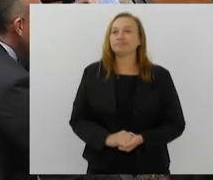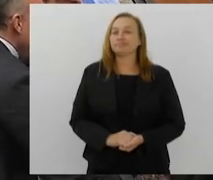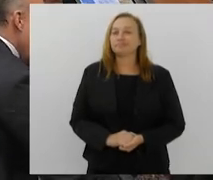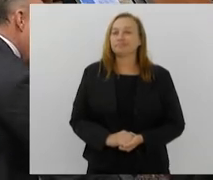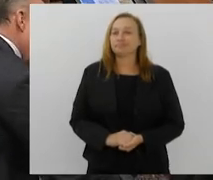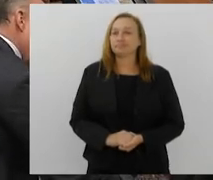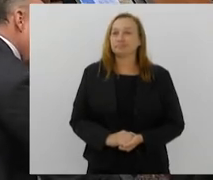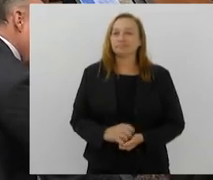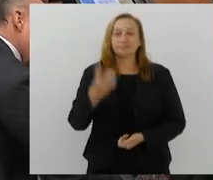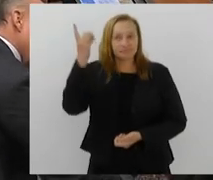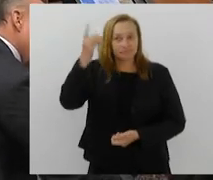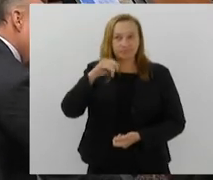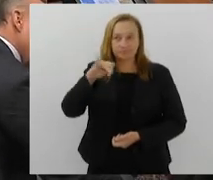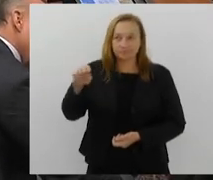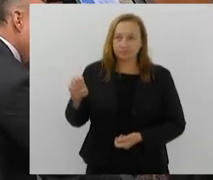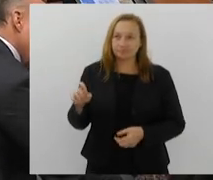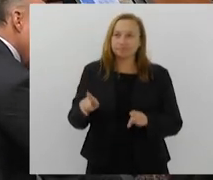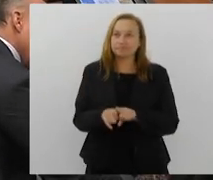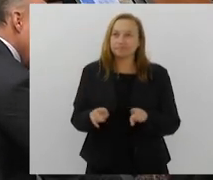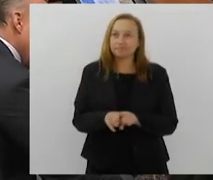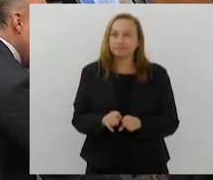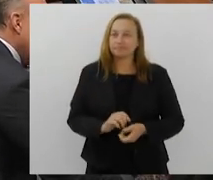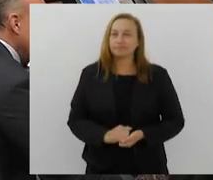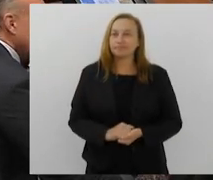o deputado Jari também.